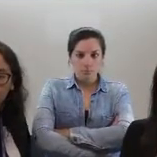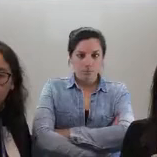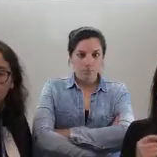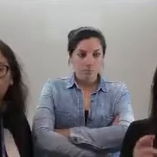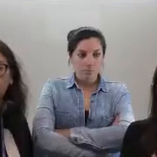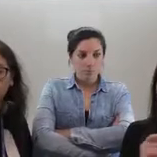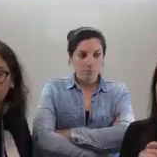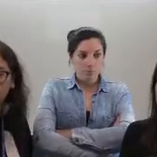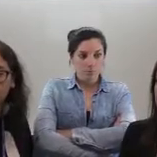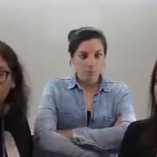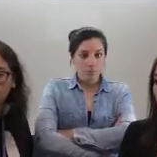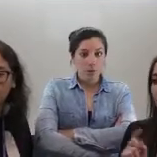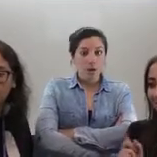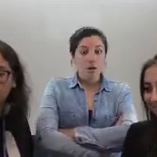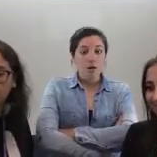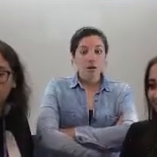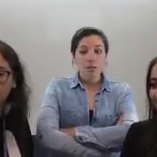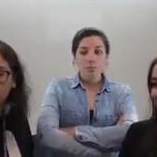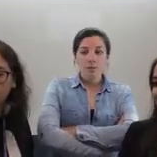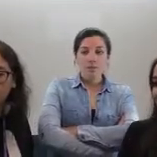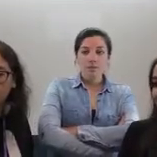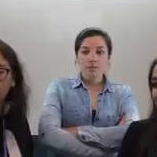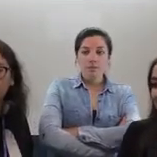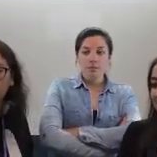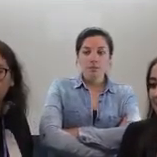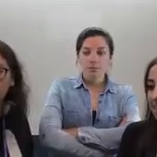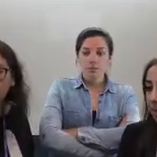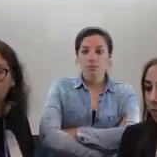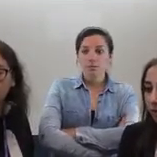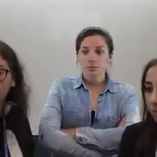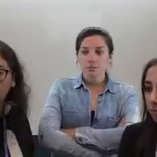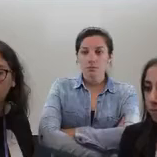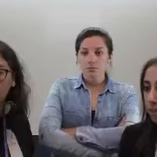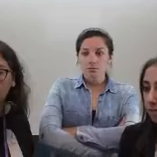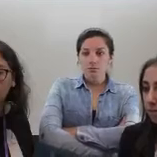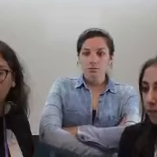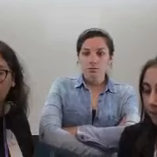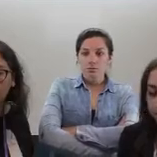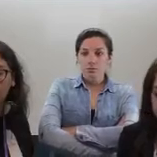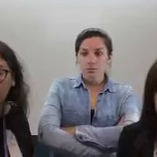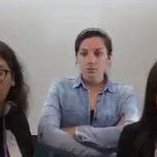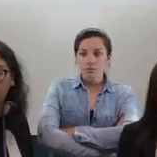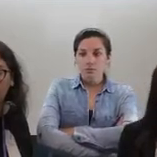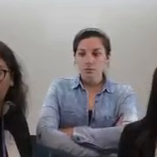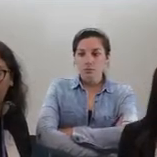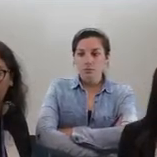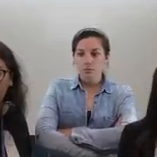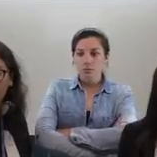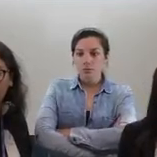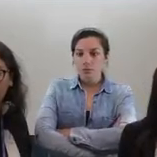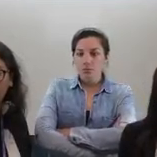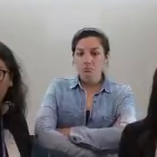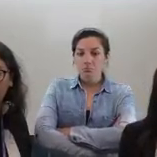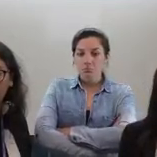sobre escola, ele vai enviando pro teu e-mail, ó. Ai, que bacana. Sim, eles têm muita opção. Muita assim. funcionalidade assim na